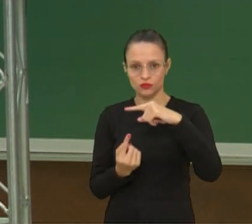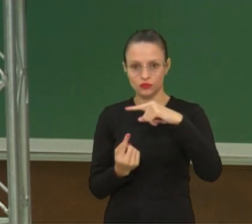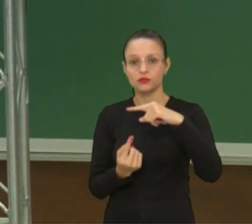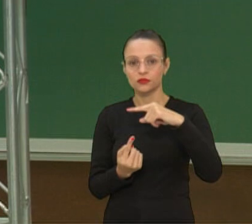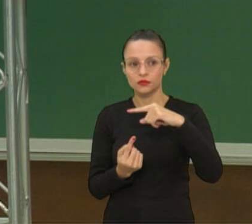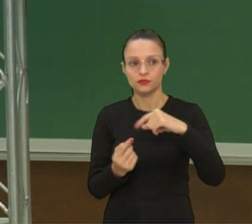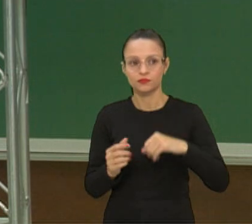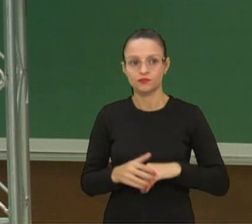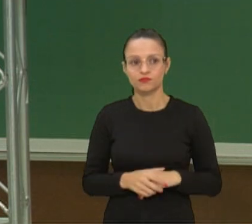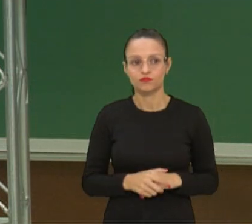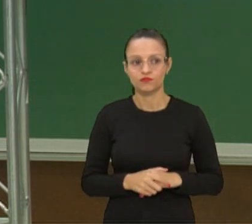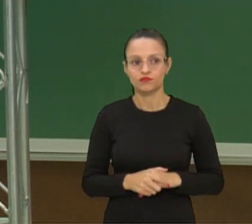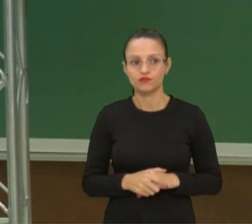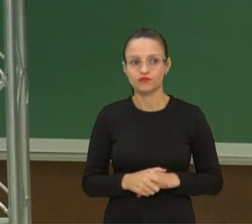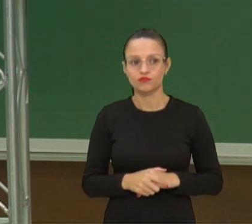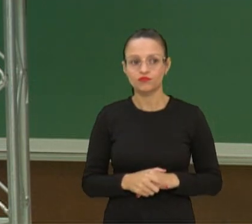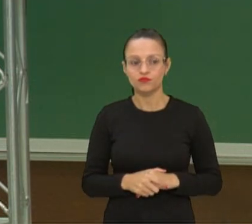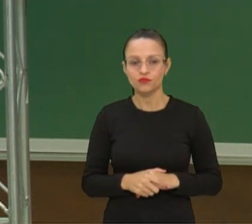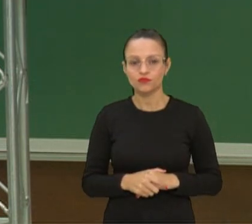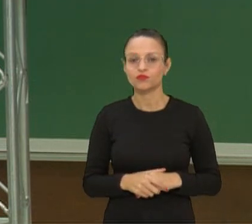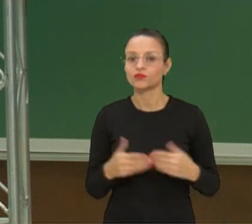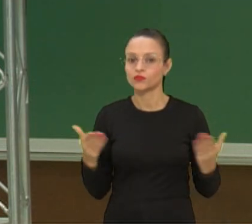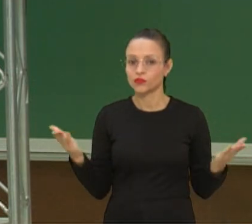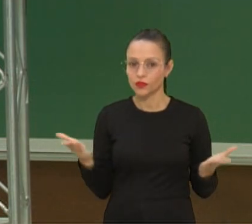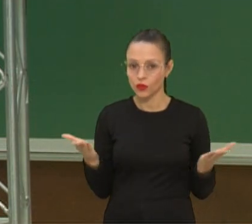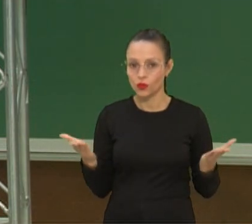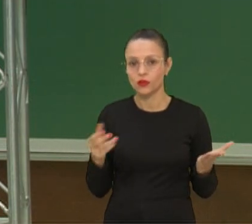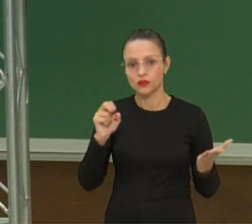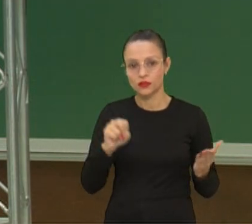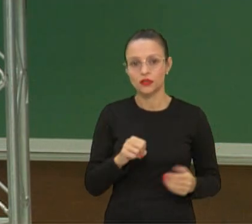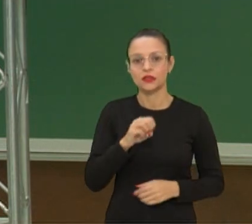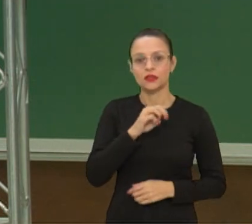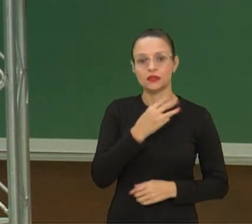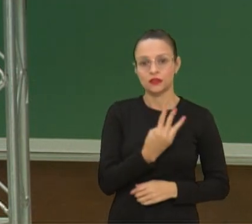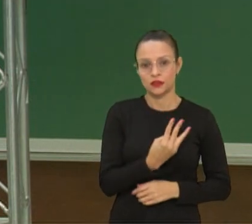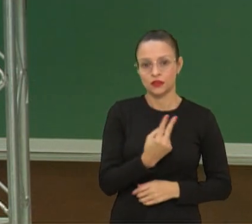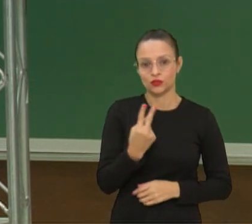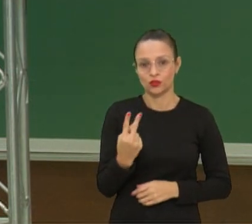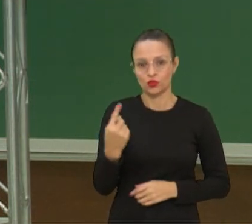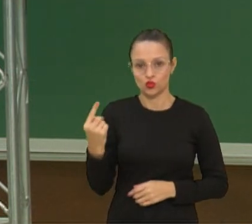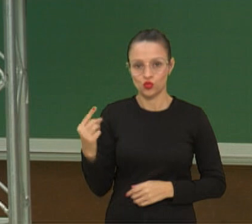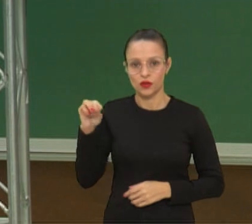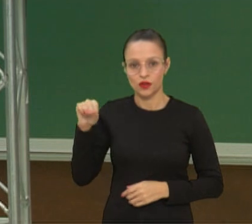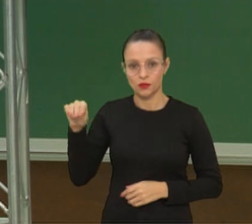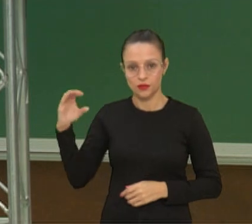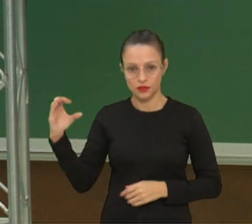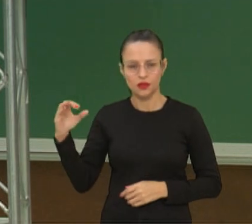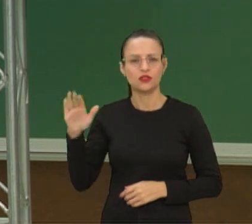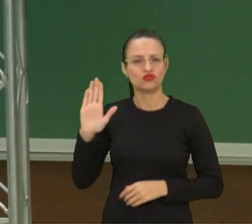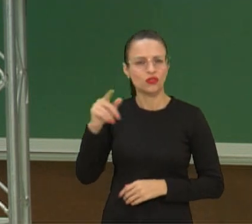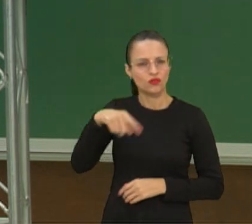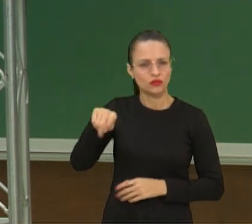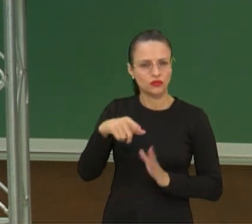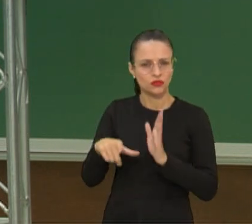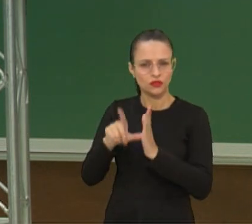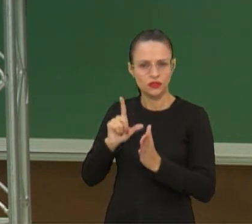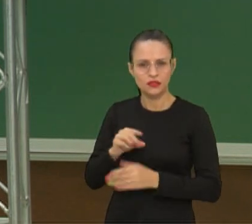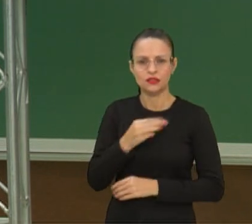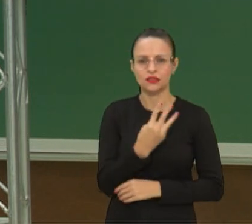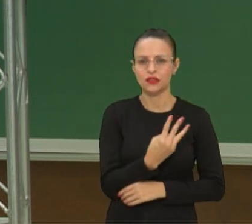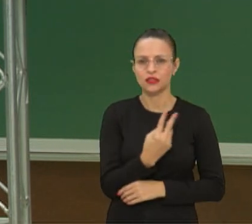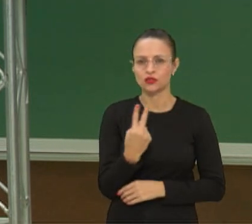Tá? Então, o denominador de 75 é 1. Agora, eu tiro MMC de 3, 2 e 1. Já fizemos isso outras vezes, o MMC de 3 e